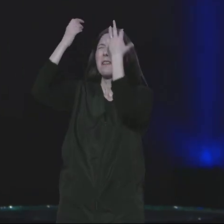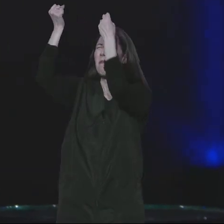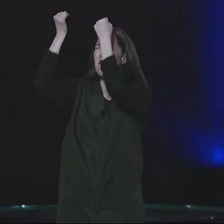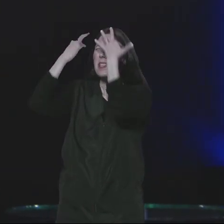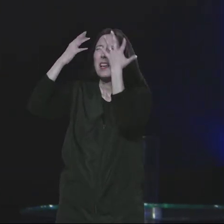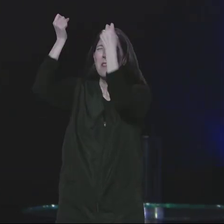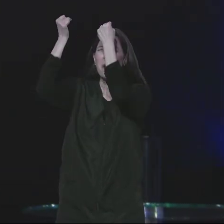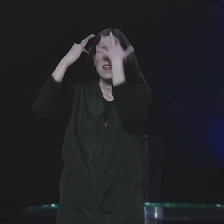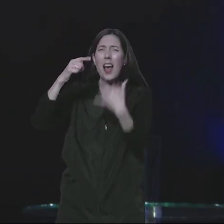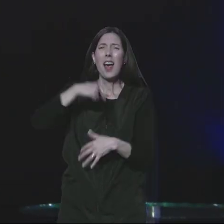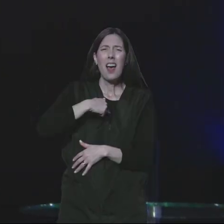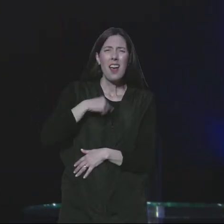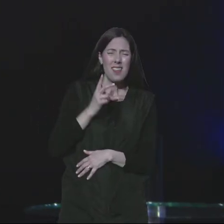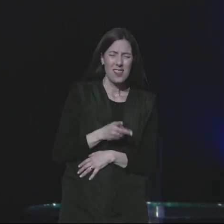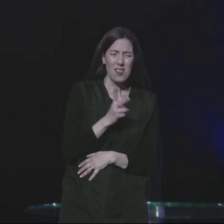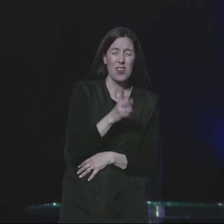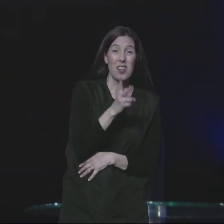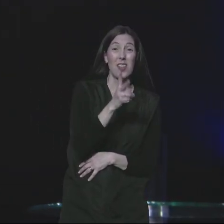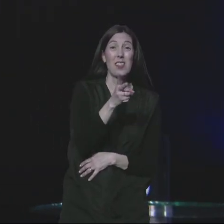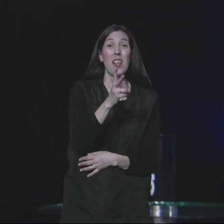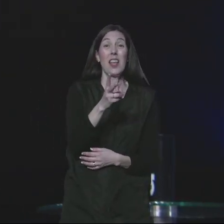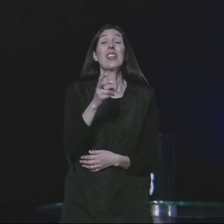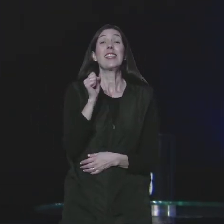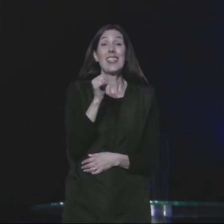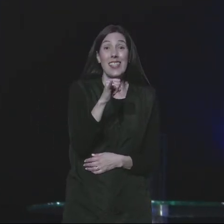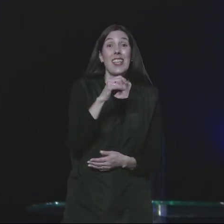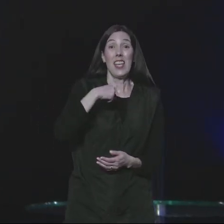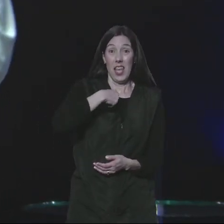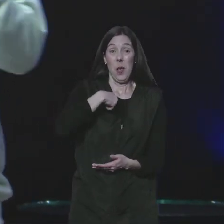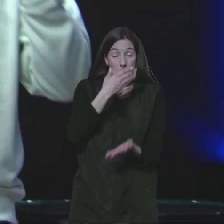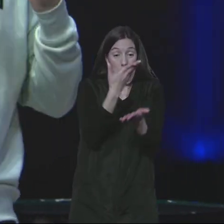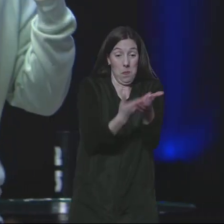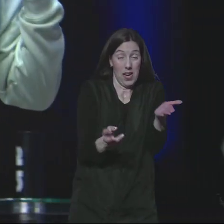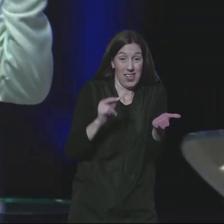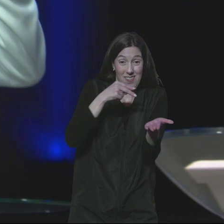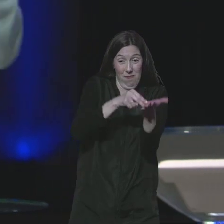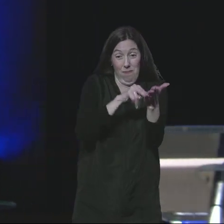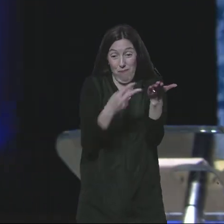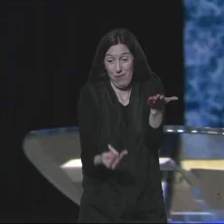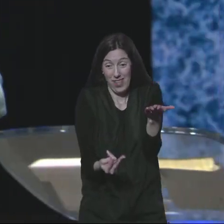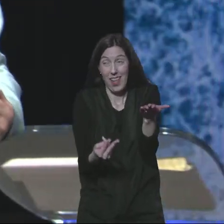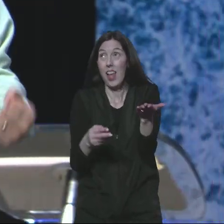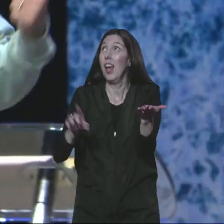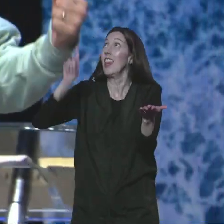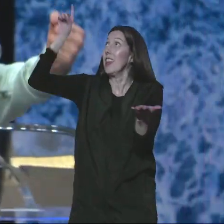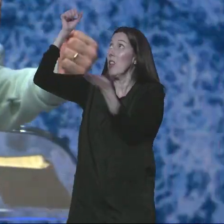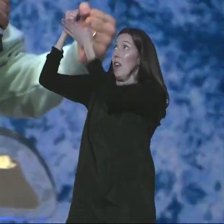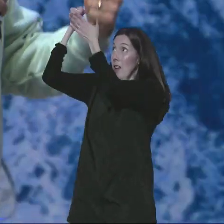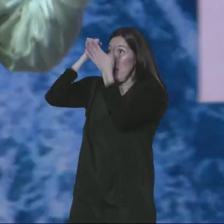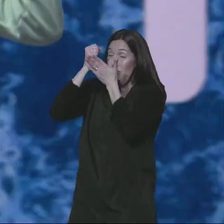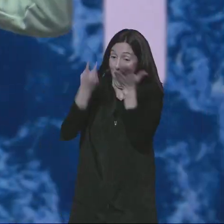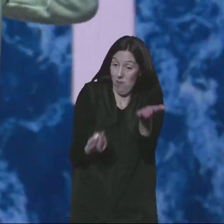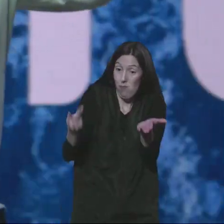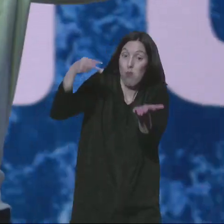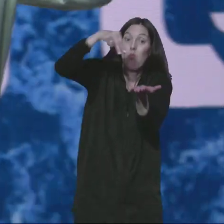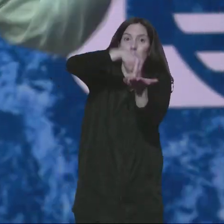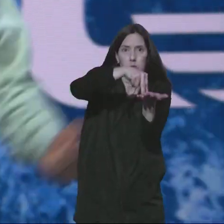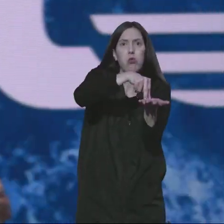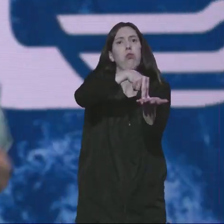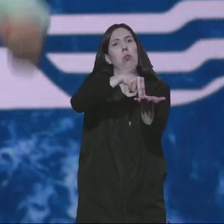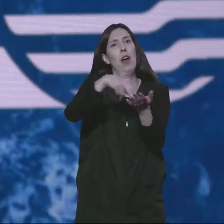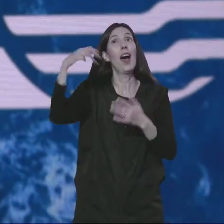posso continuar, porque se eu cair de novo, Ele vai me levantar de novo. Então eu posso seguir em frente. Então a graça, além de